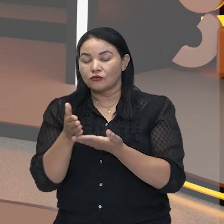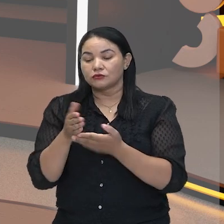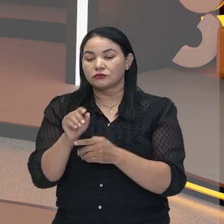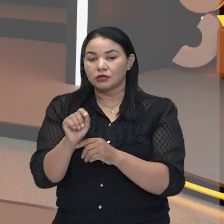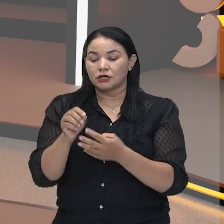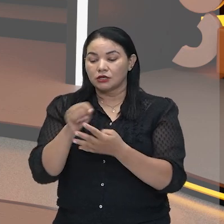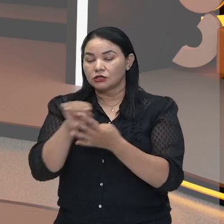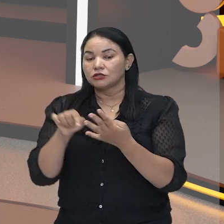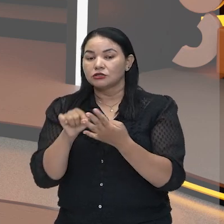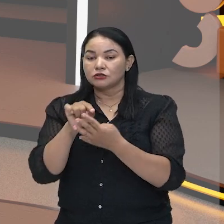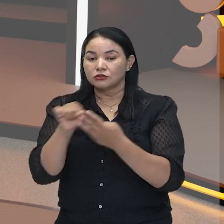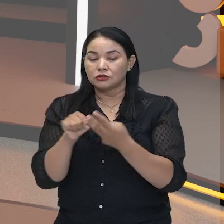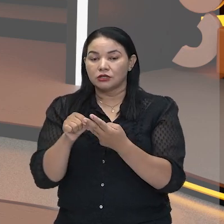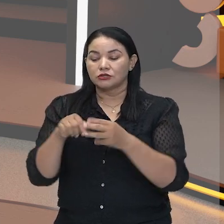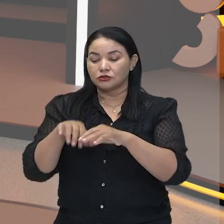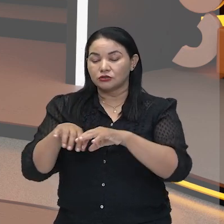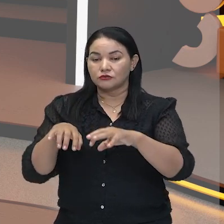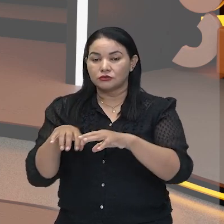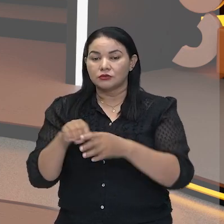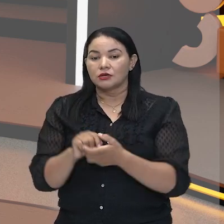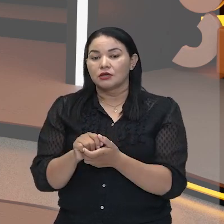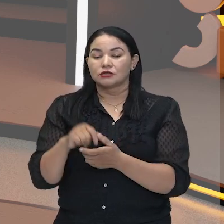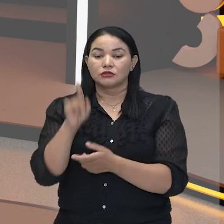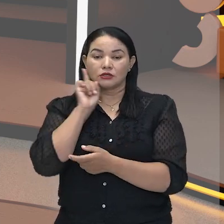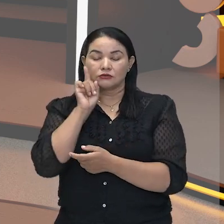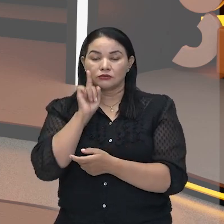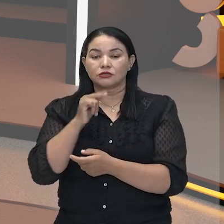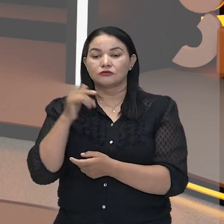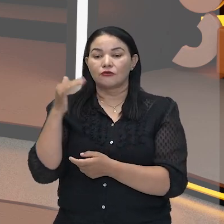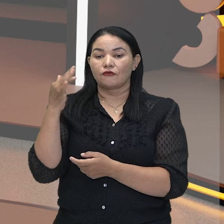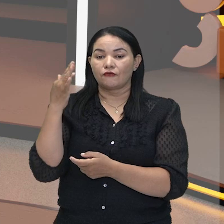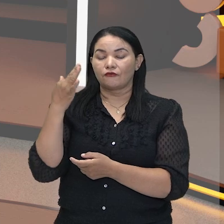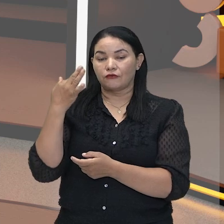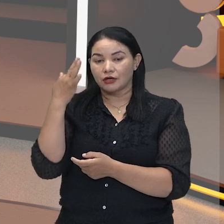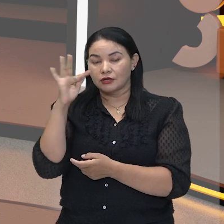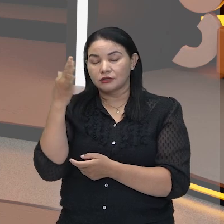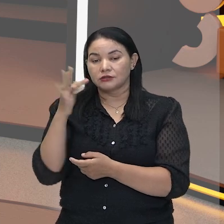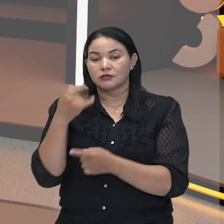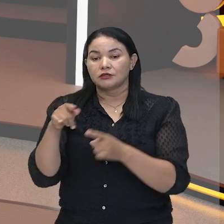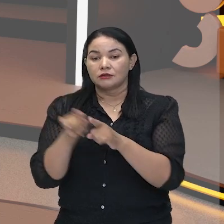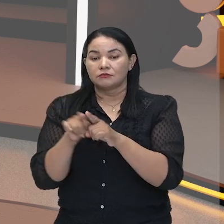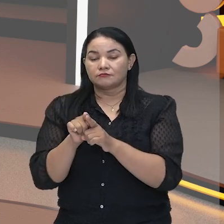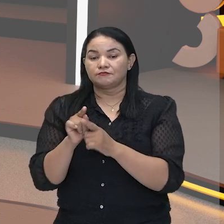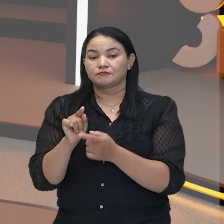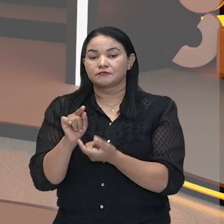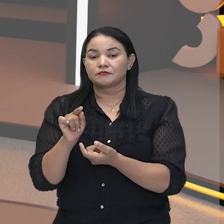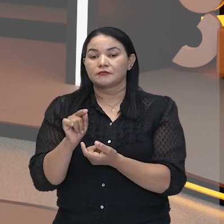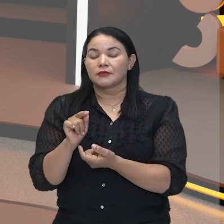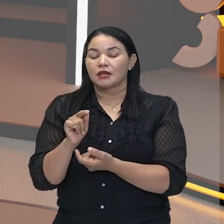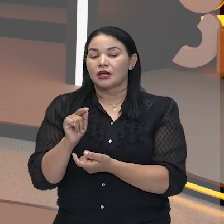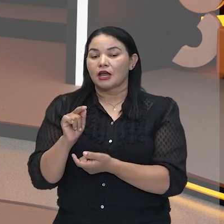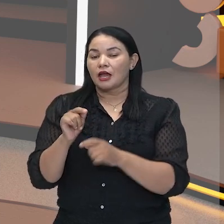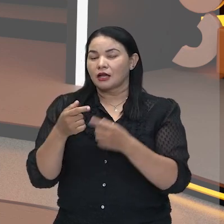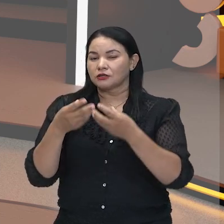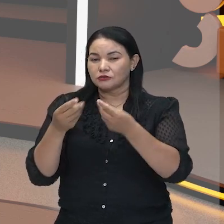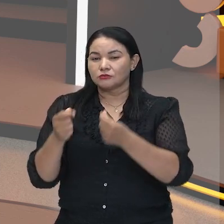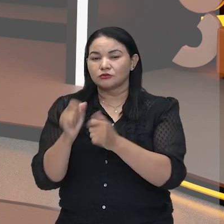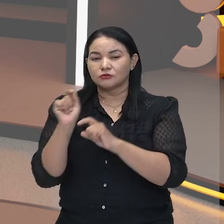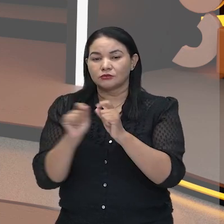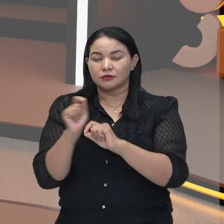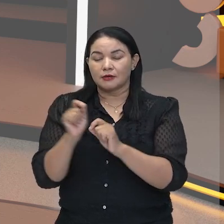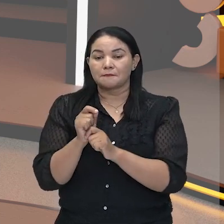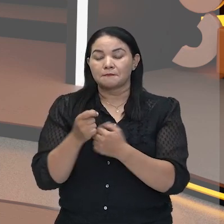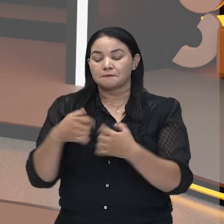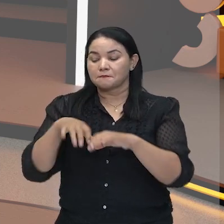A Estados Unidos, a França e ao Reino Unido controlaram cada um desses territórios. Então, metade da Alemanha Oriental